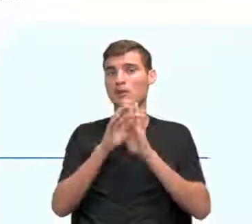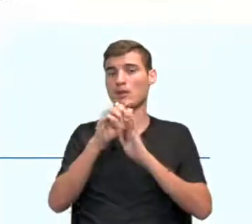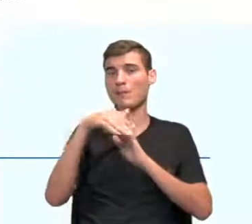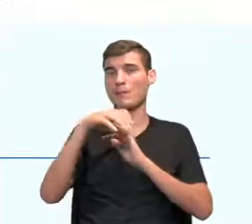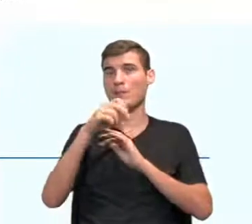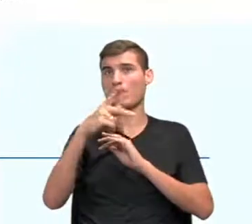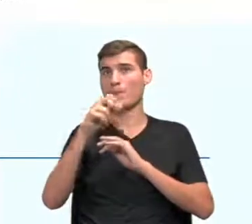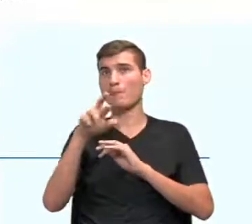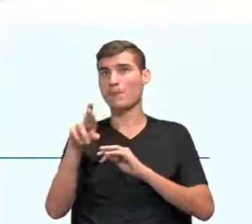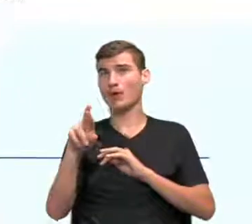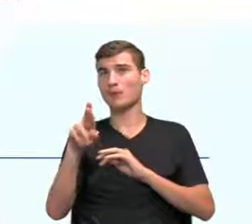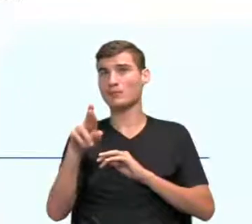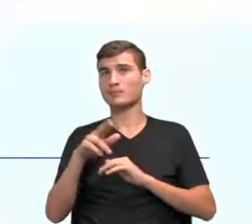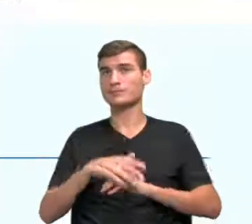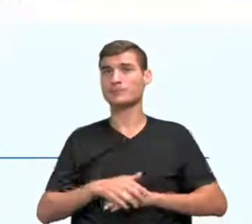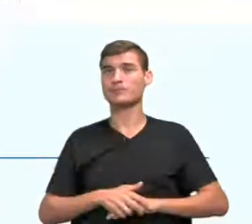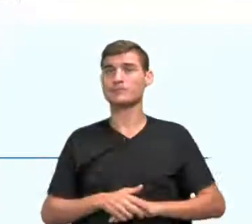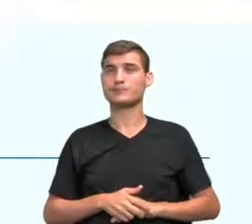termopar.